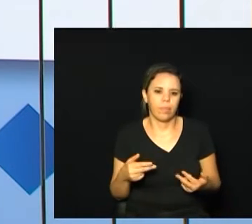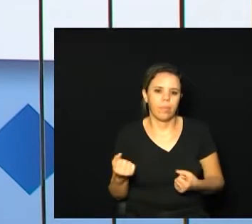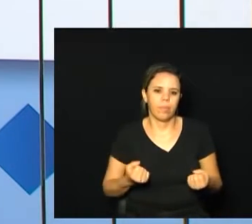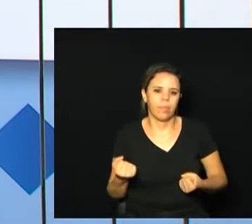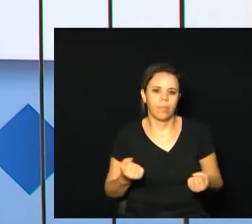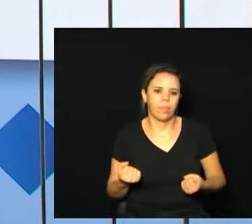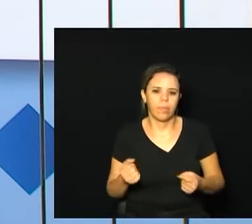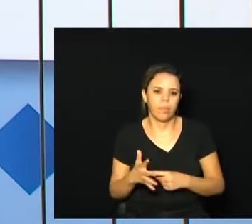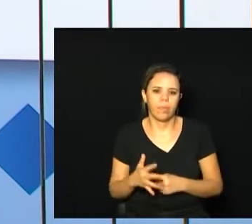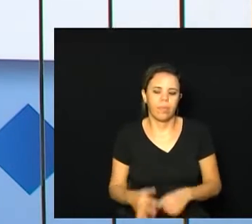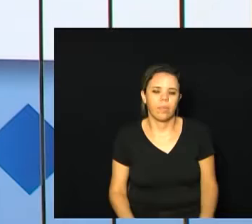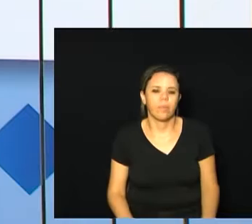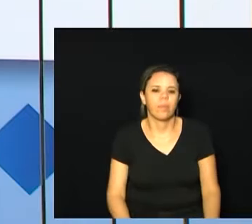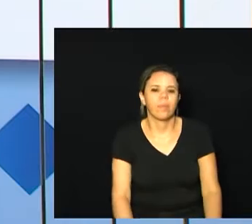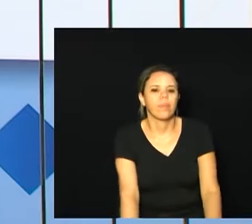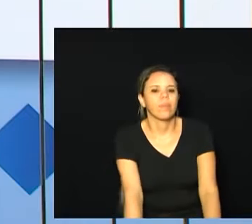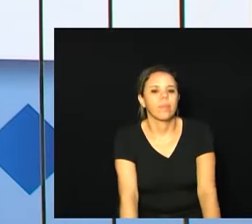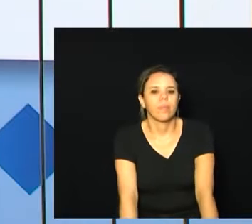veículos automotores.